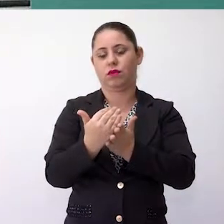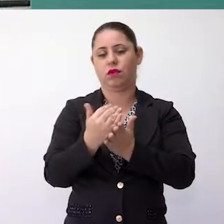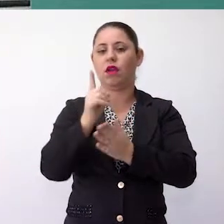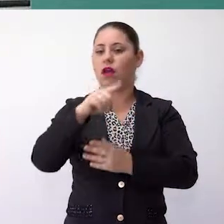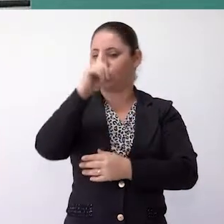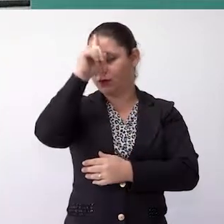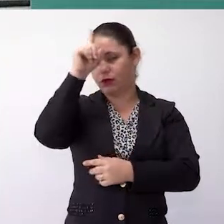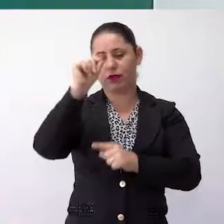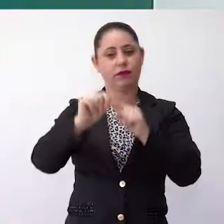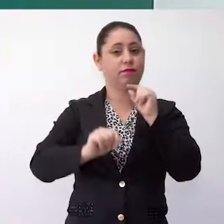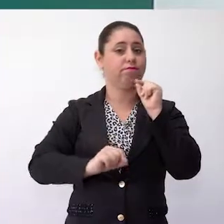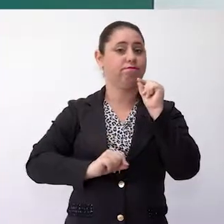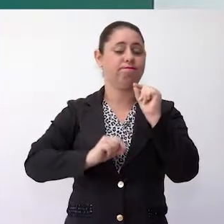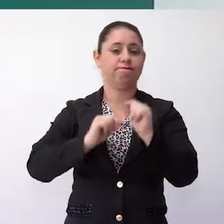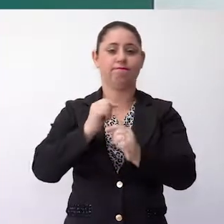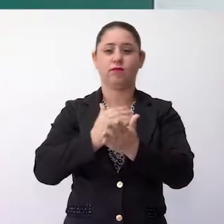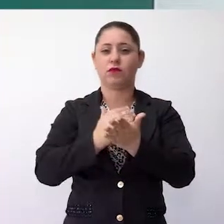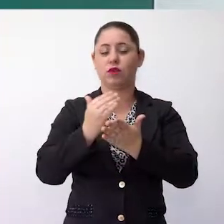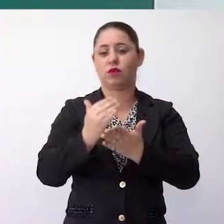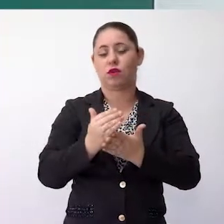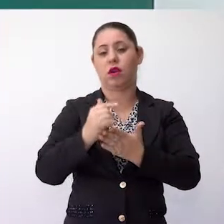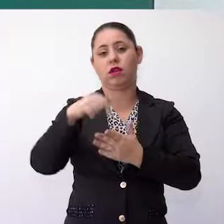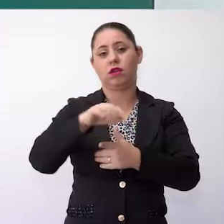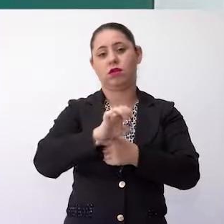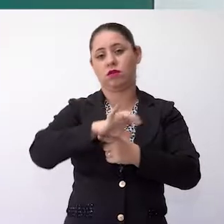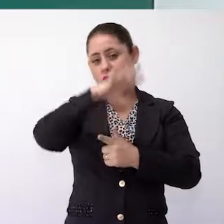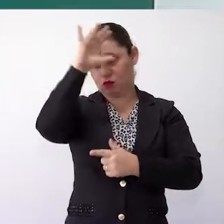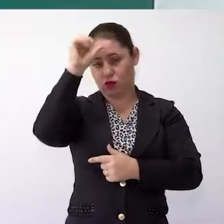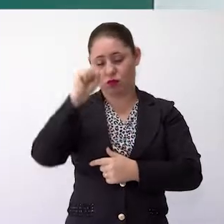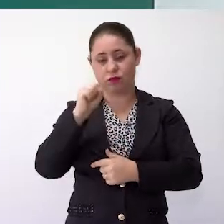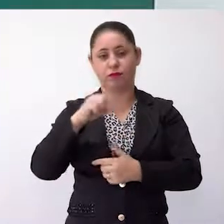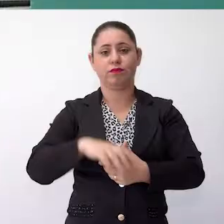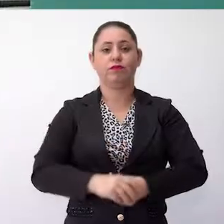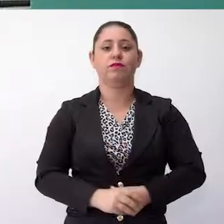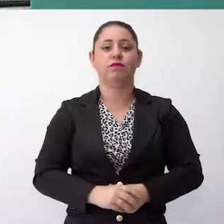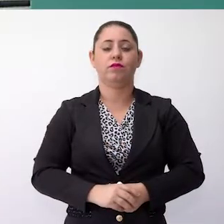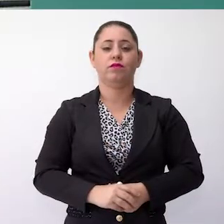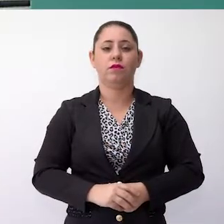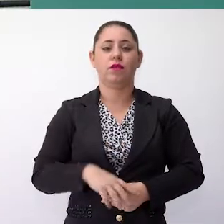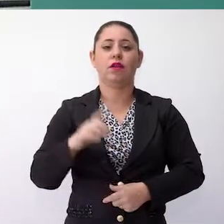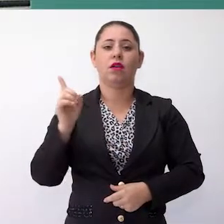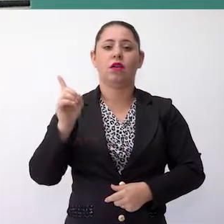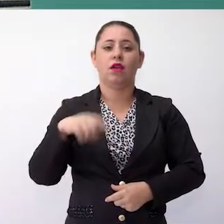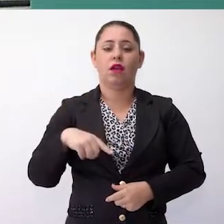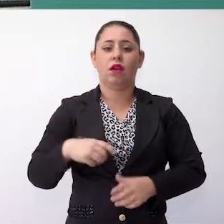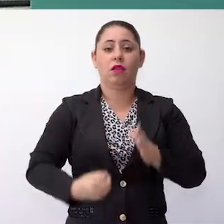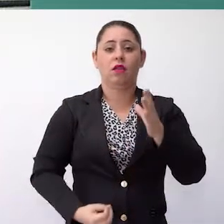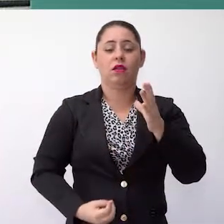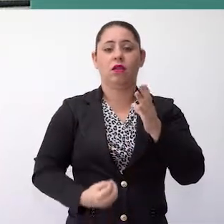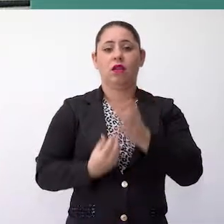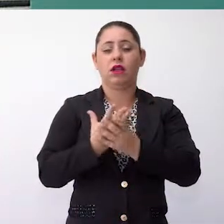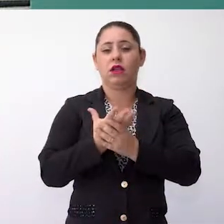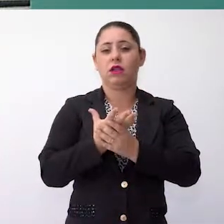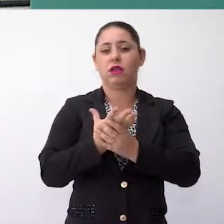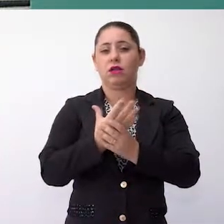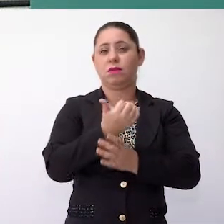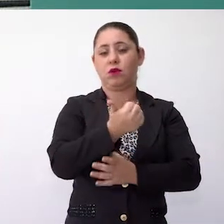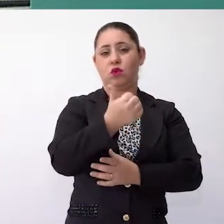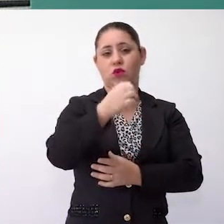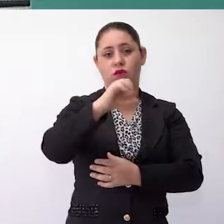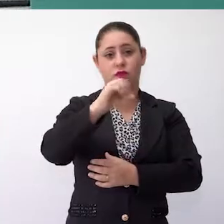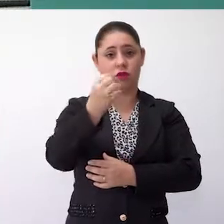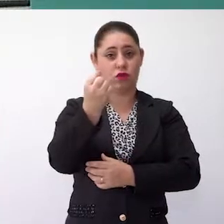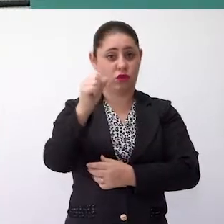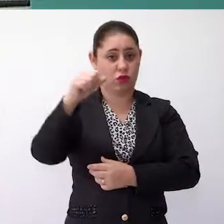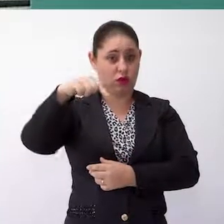É uma ideia pioneira do povo sul-mato-grossense, da gente de Mato Grosso do Sul. Ele nasceu em